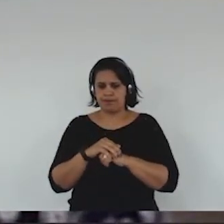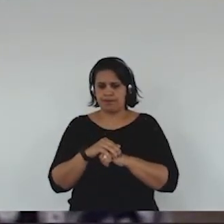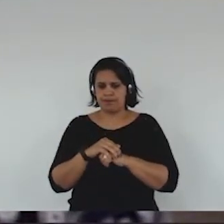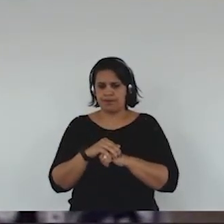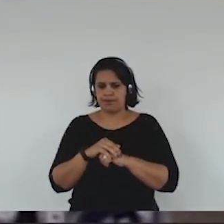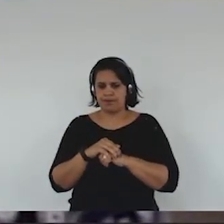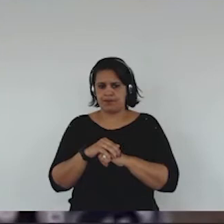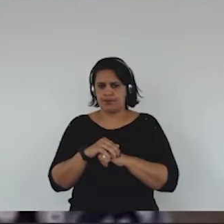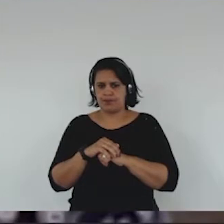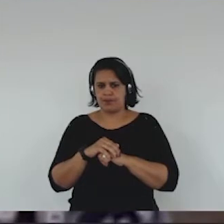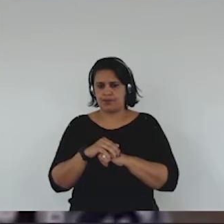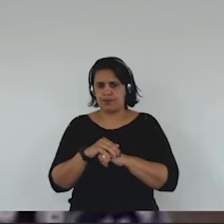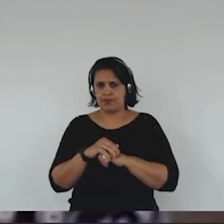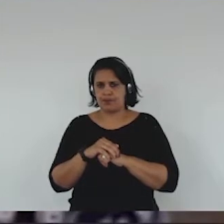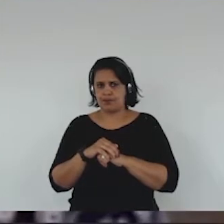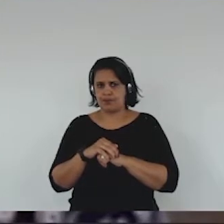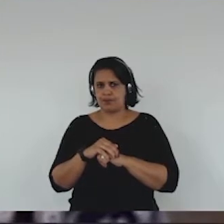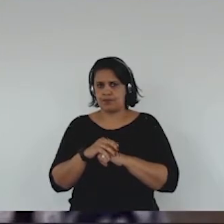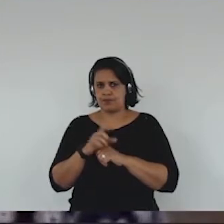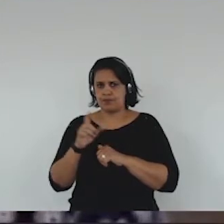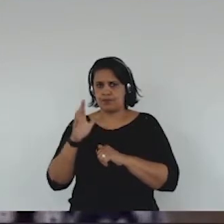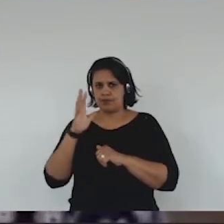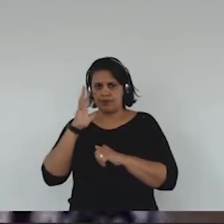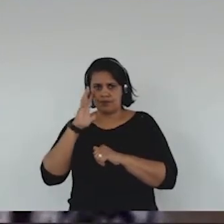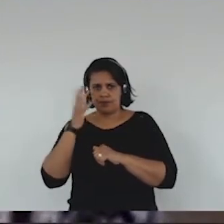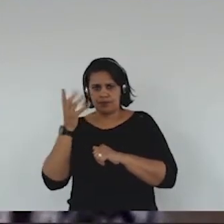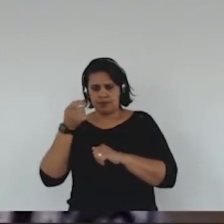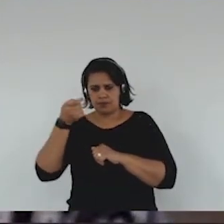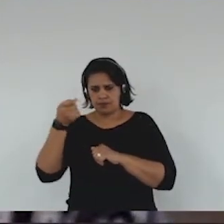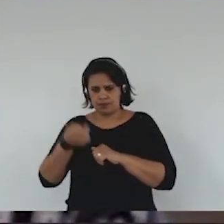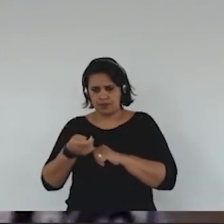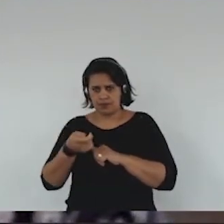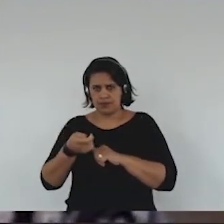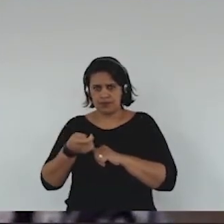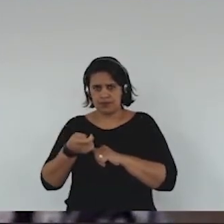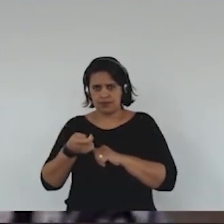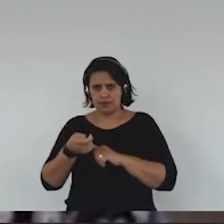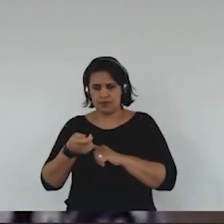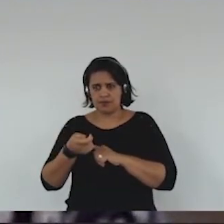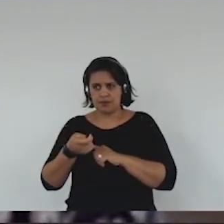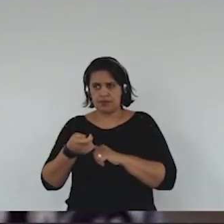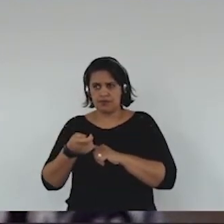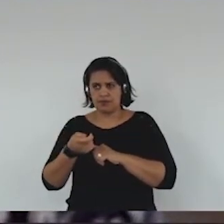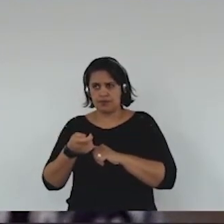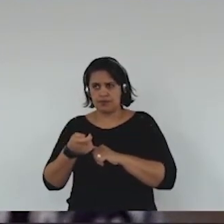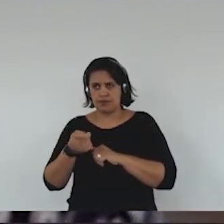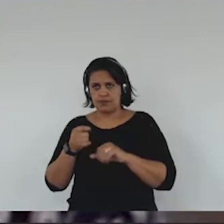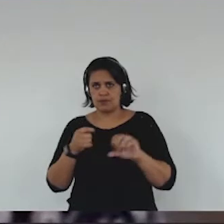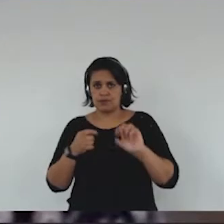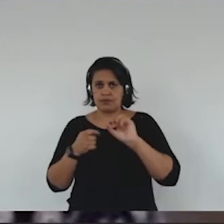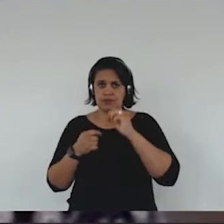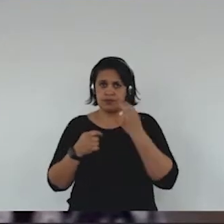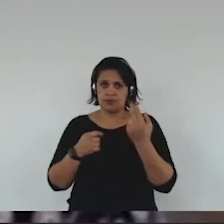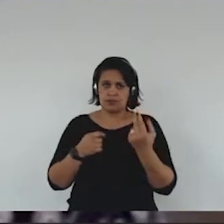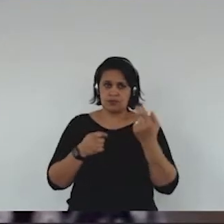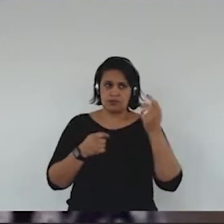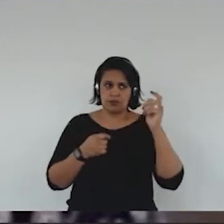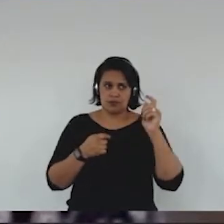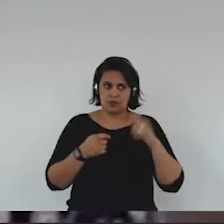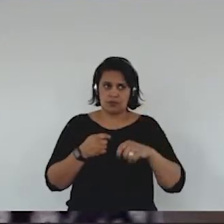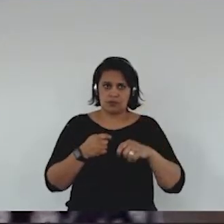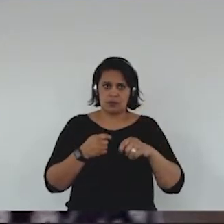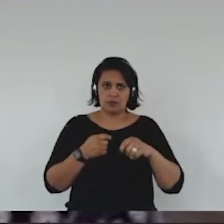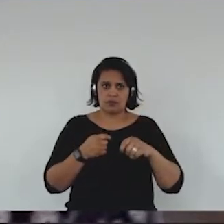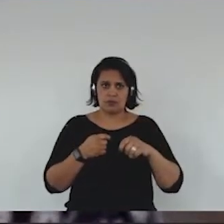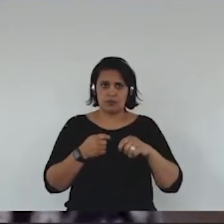pode ser uma arbitragem administrada por uma câmara arbitral, como também existe a modalidade da